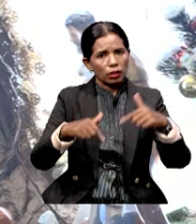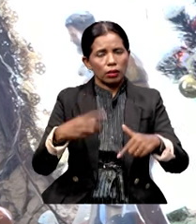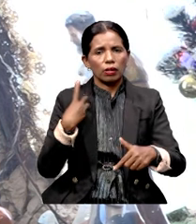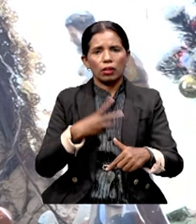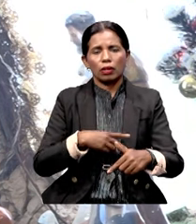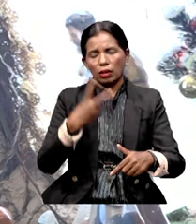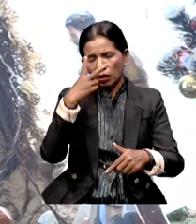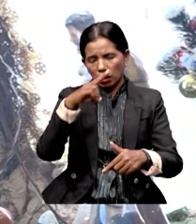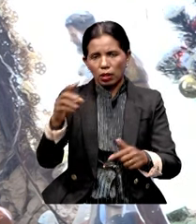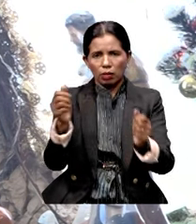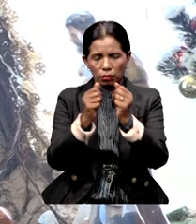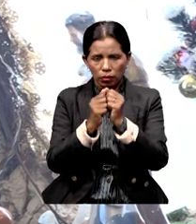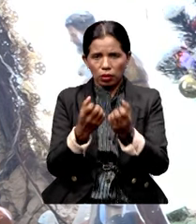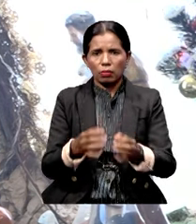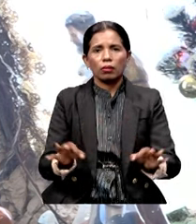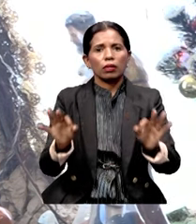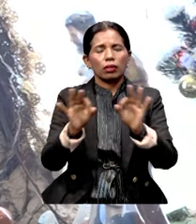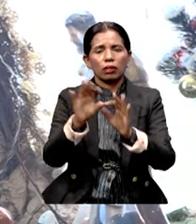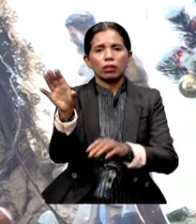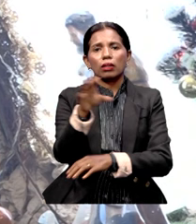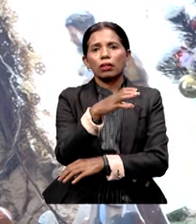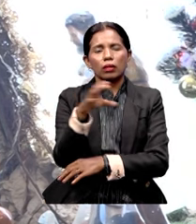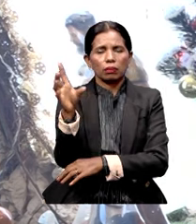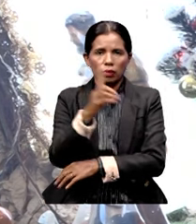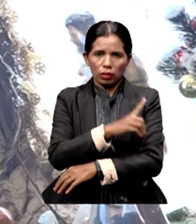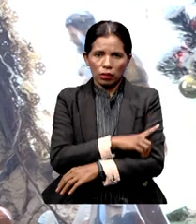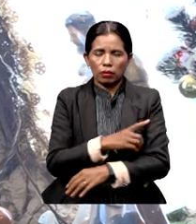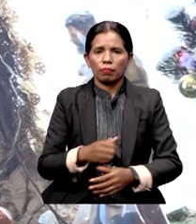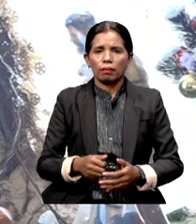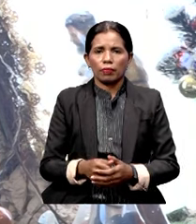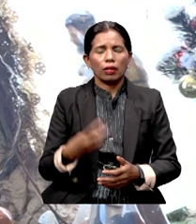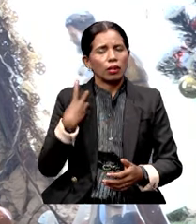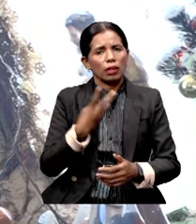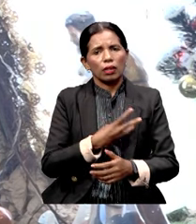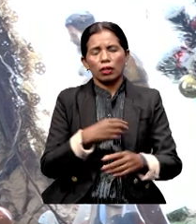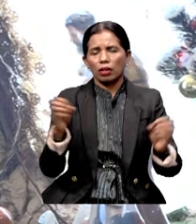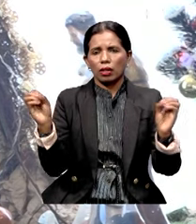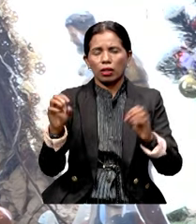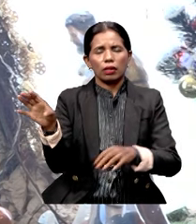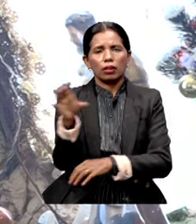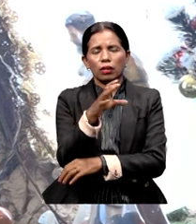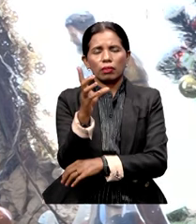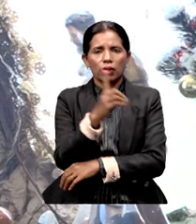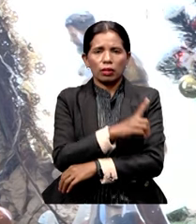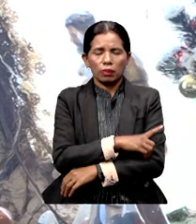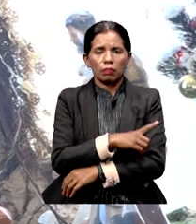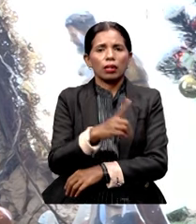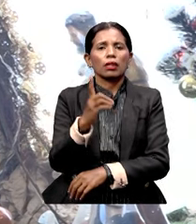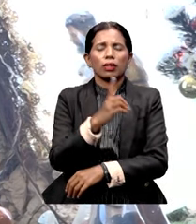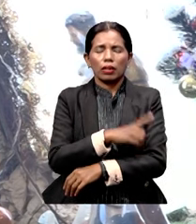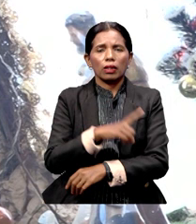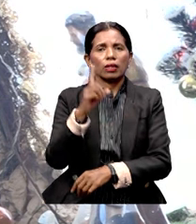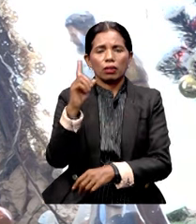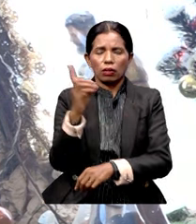hamutu importância hus celebração natalnia. Ita la celebra natal lor loron. Ma ibe dala